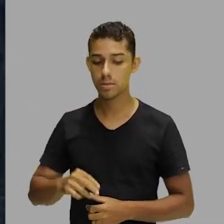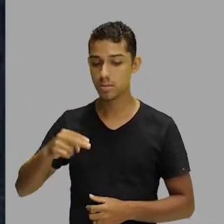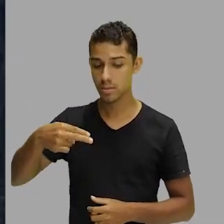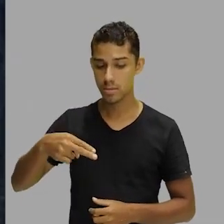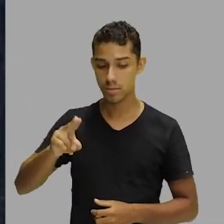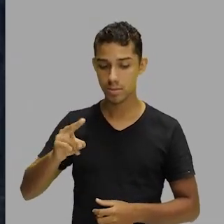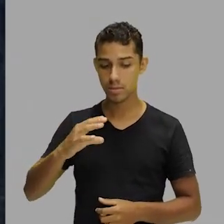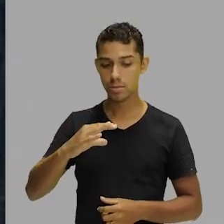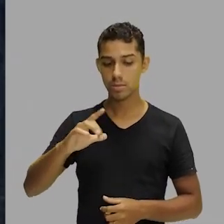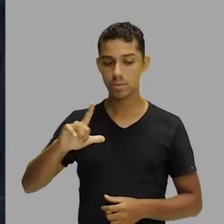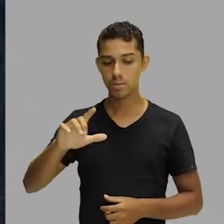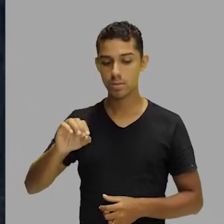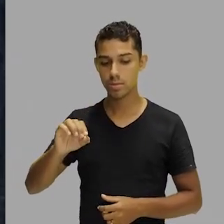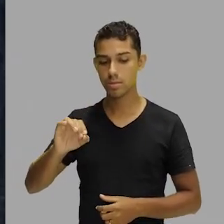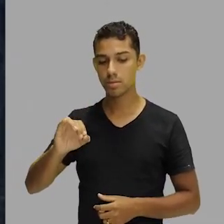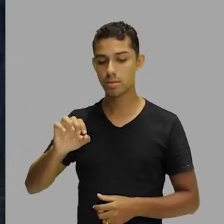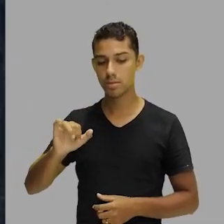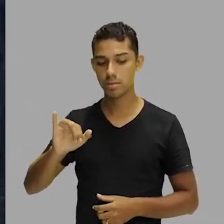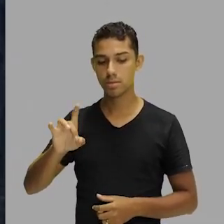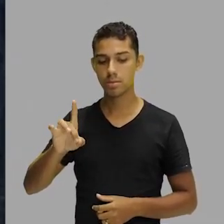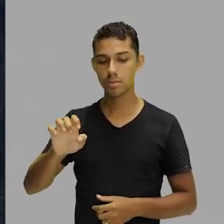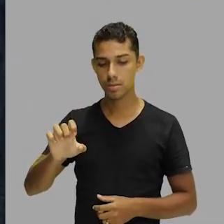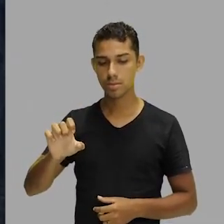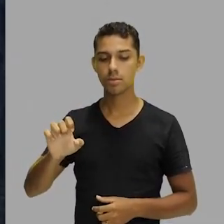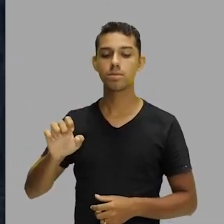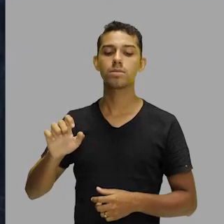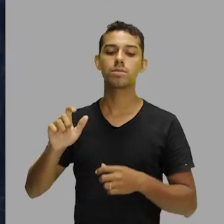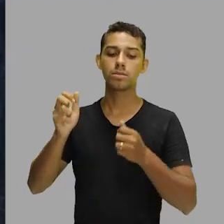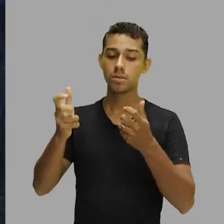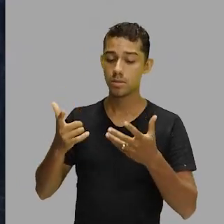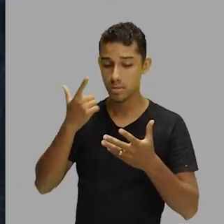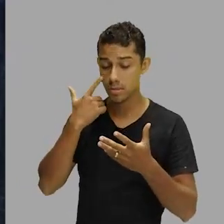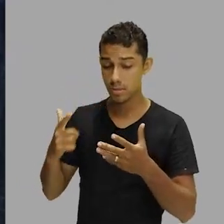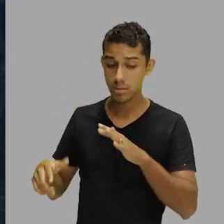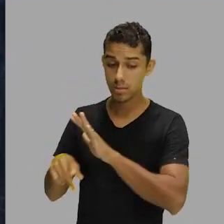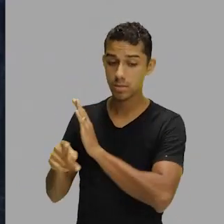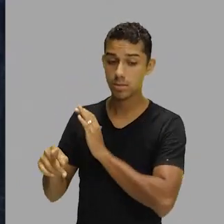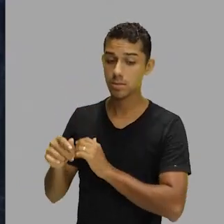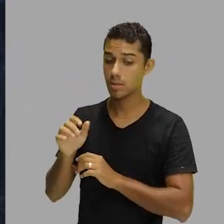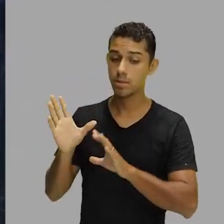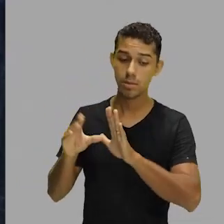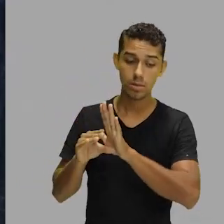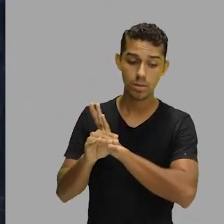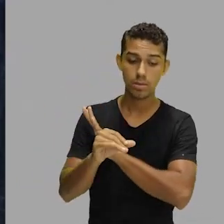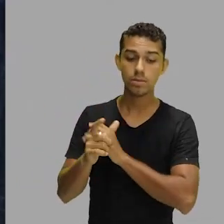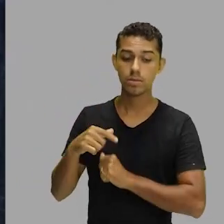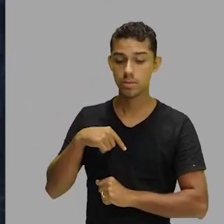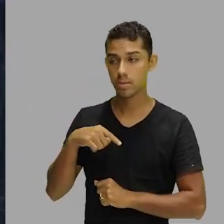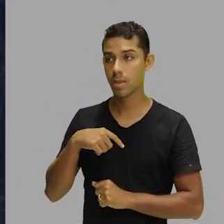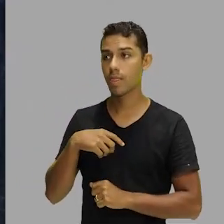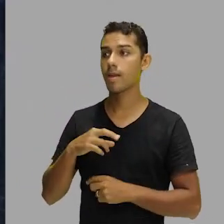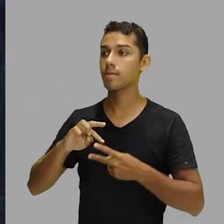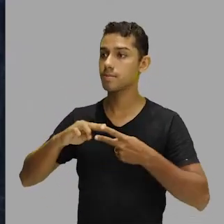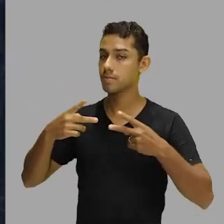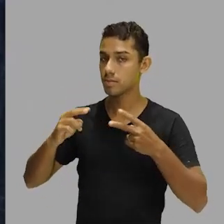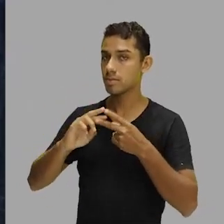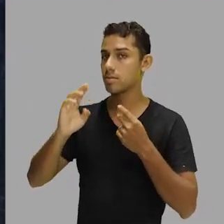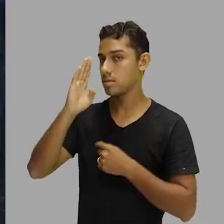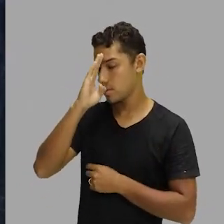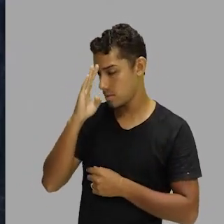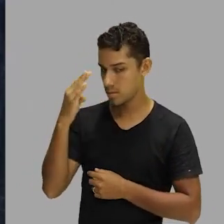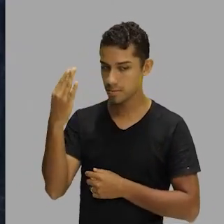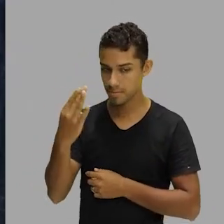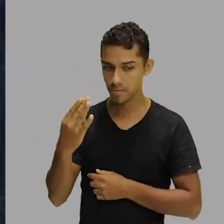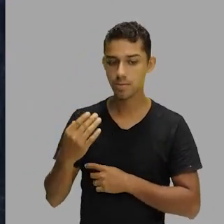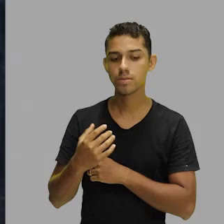A célula de um indivíduo procarionte, como no caso de uma bactéria, além de ter o seu DNA principal, o